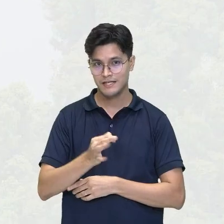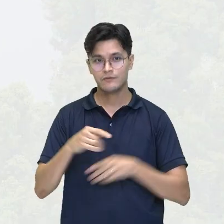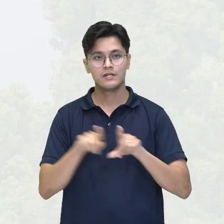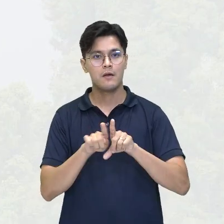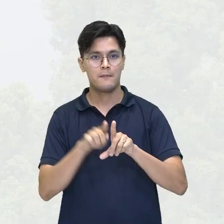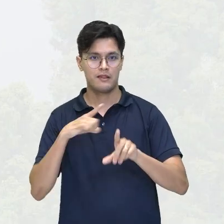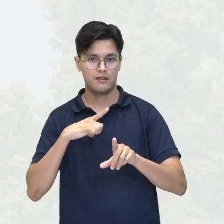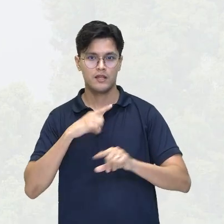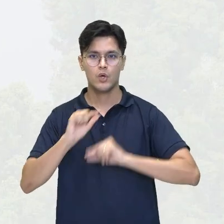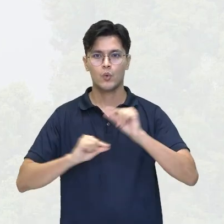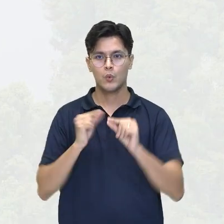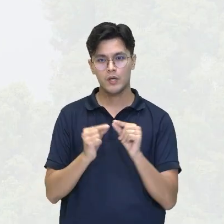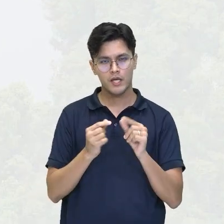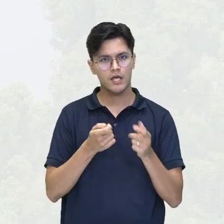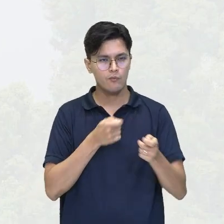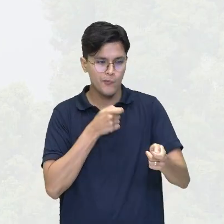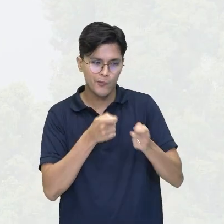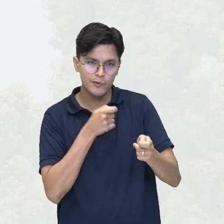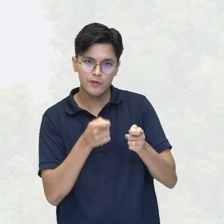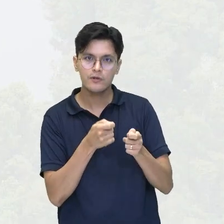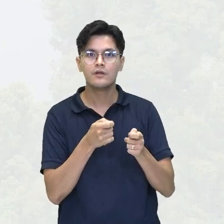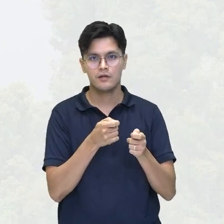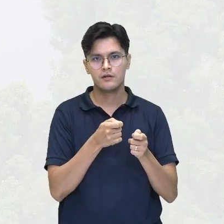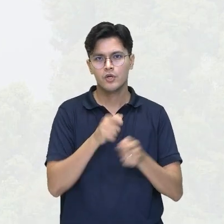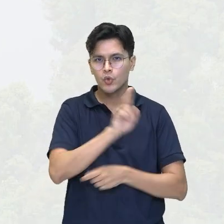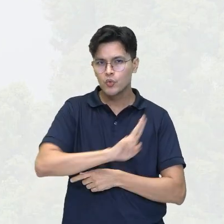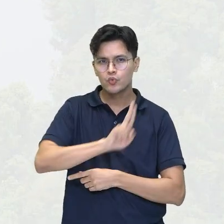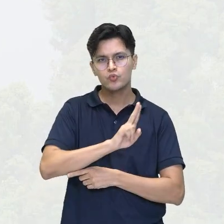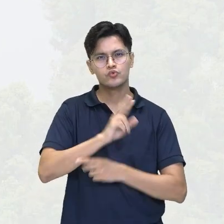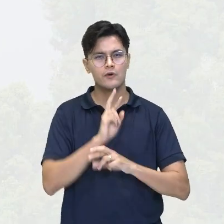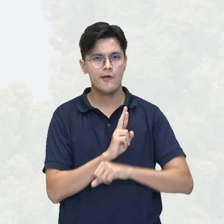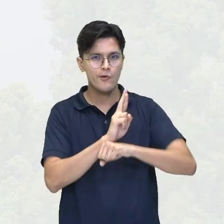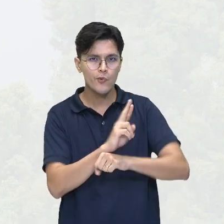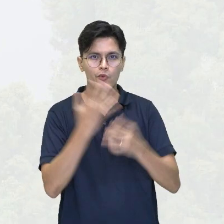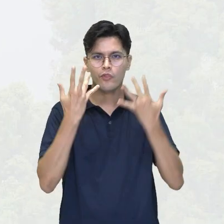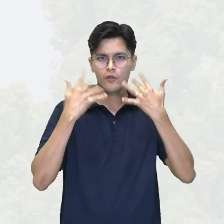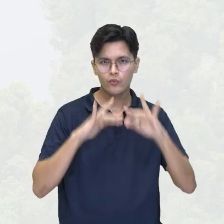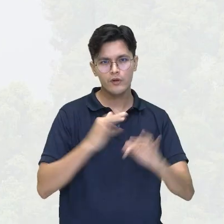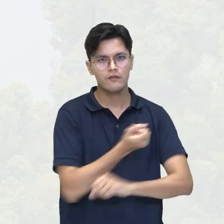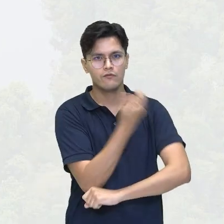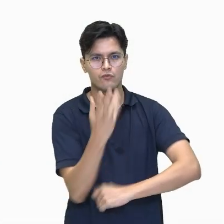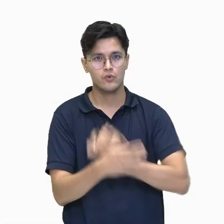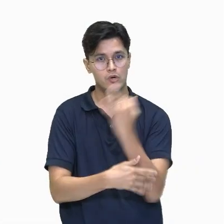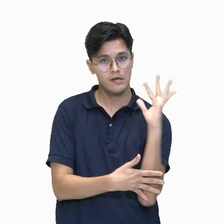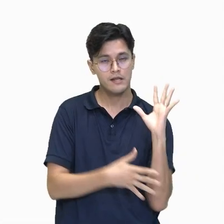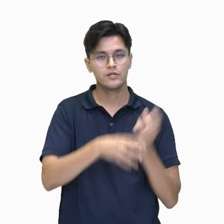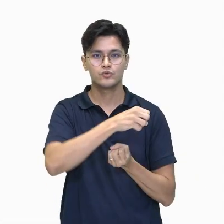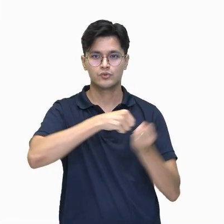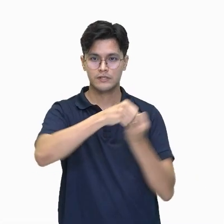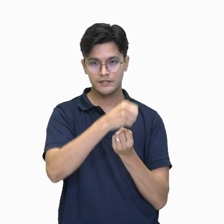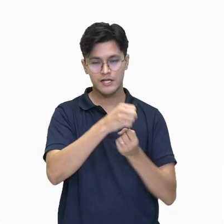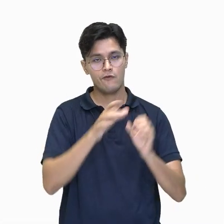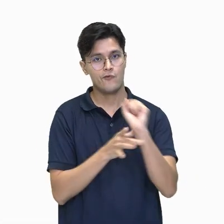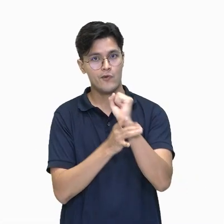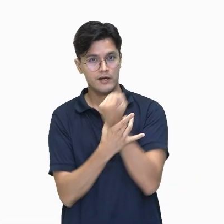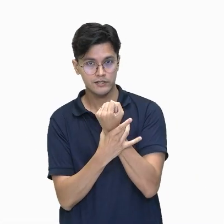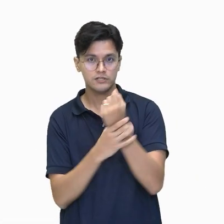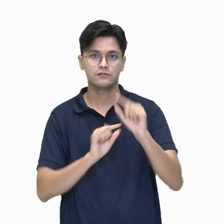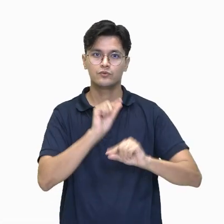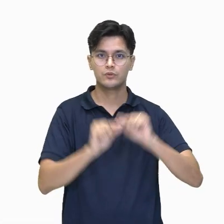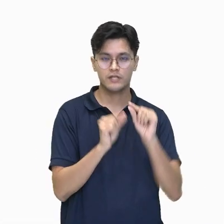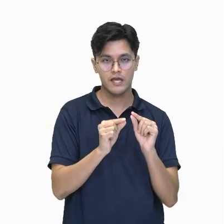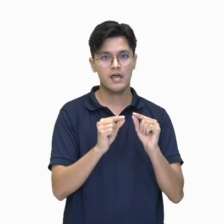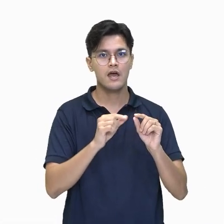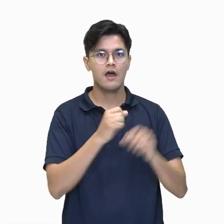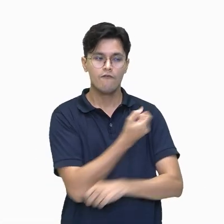sustentável, que é a exploração de madeira de forma planejada e com baixo impacto, garantindo a regeneração da floresta. E nessa mesma forma, nós